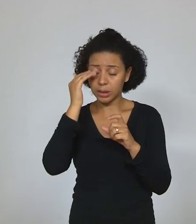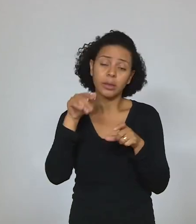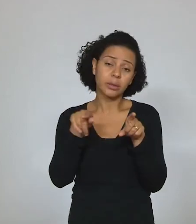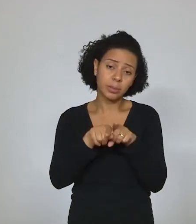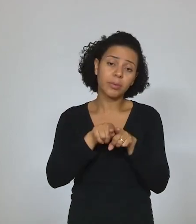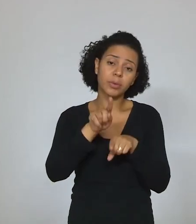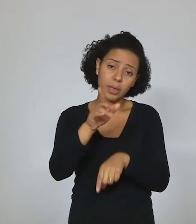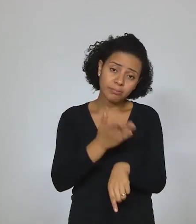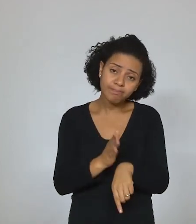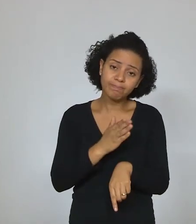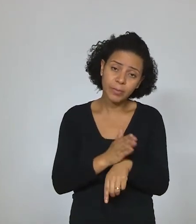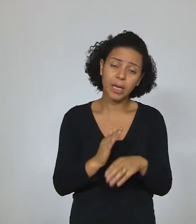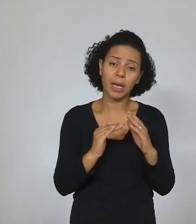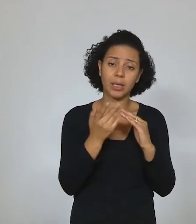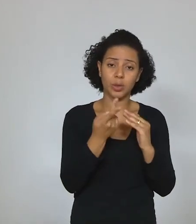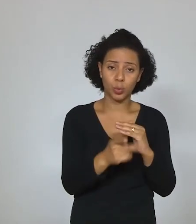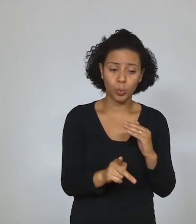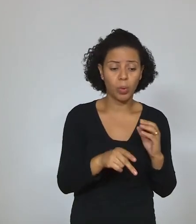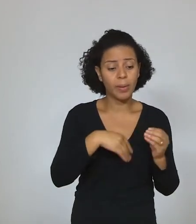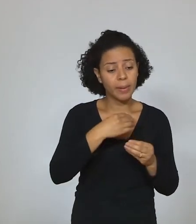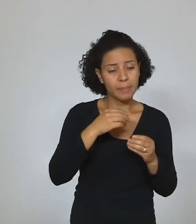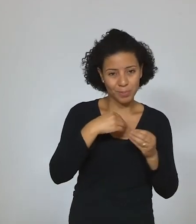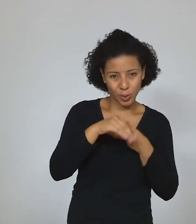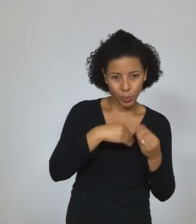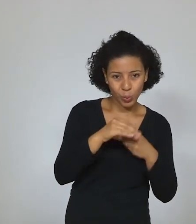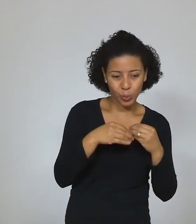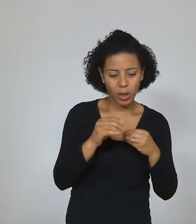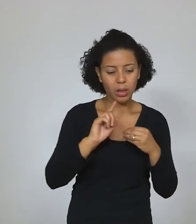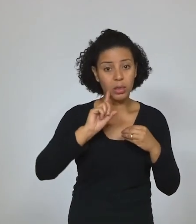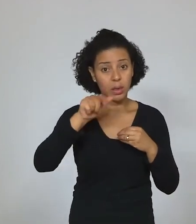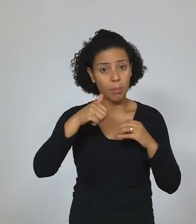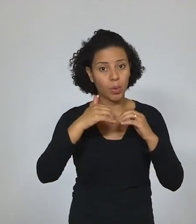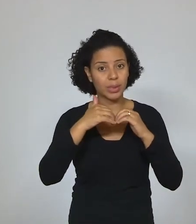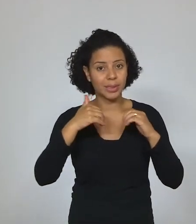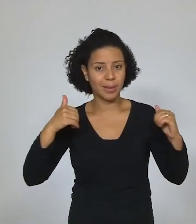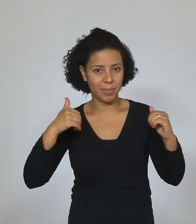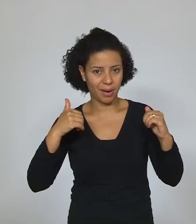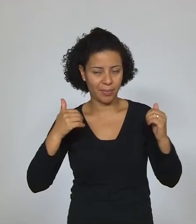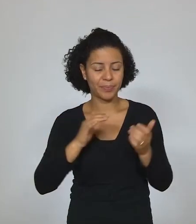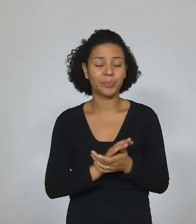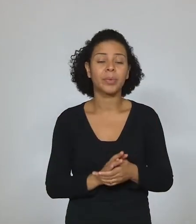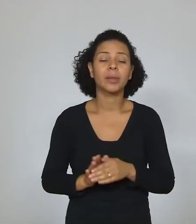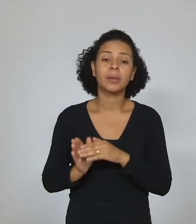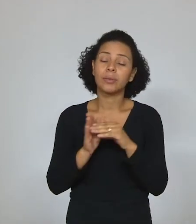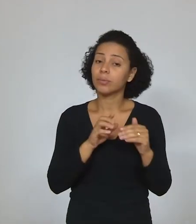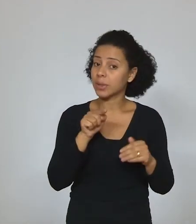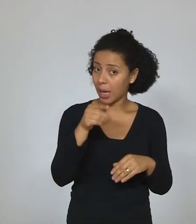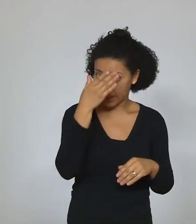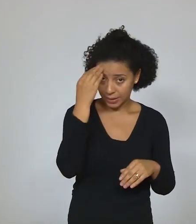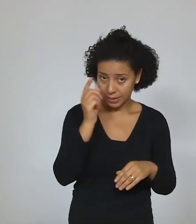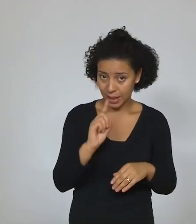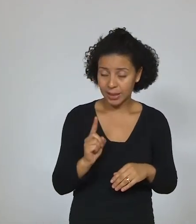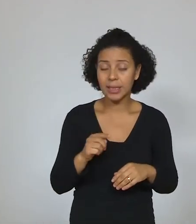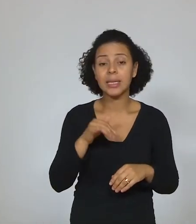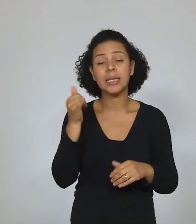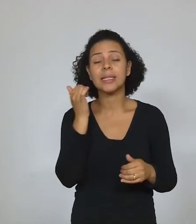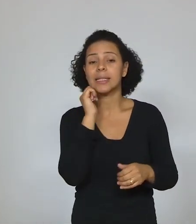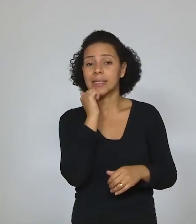casa e depois ter a tarefa de separar. Não se esqueça, aluno, que a ciência ela é uma